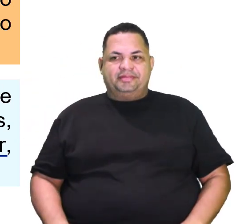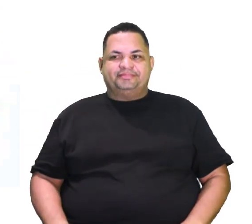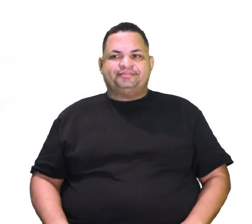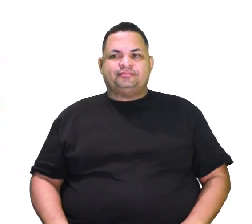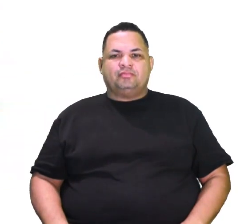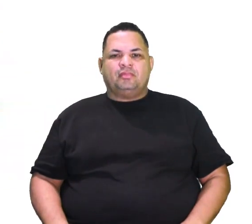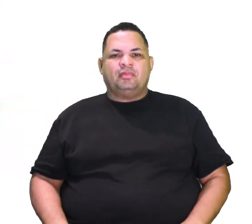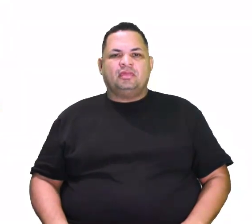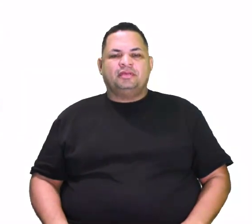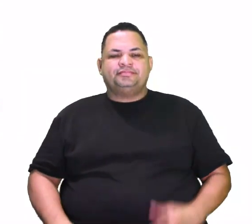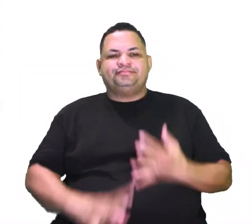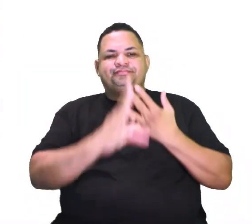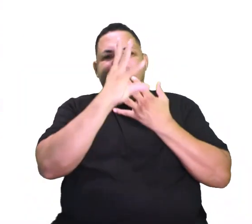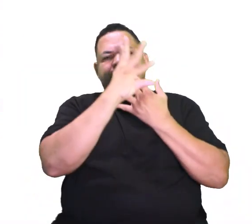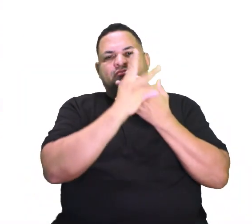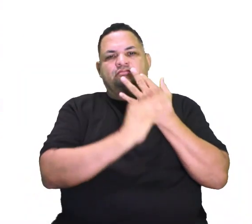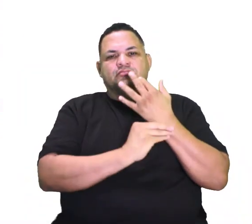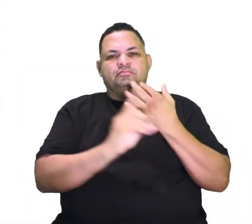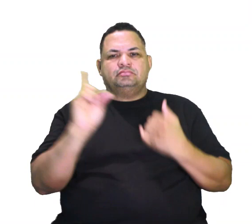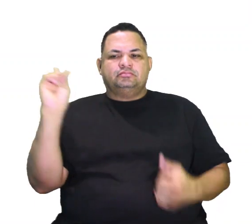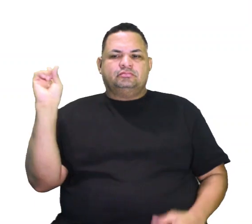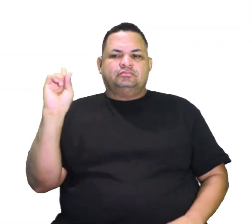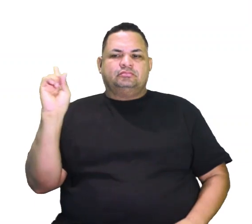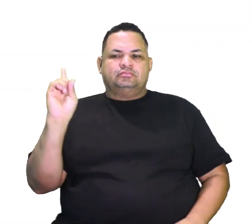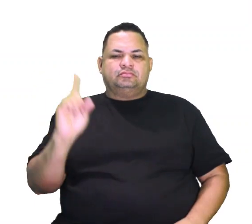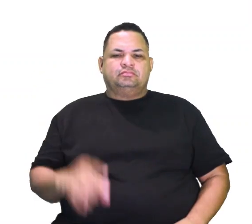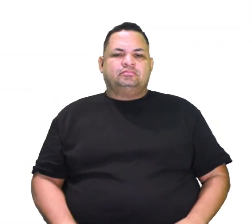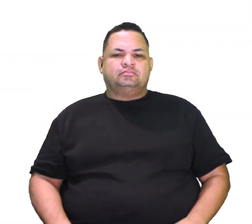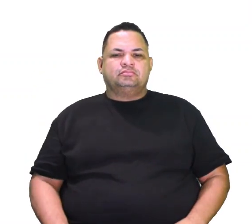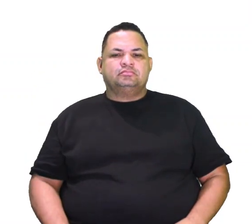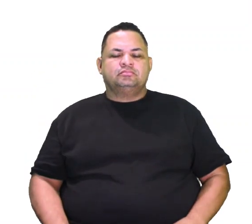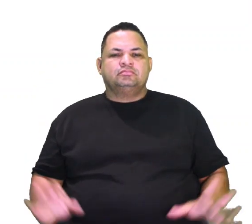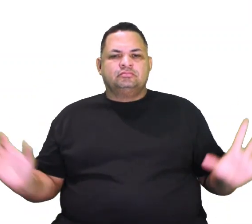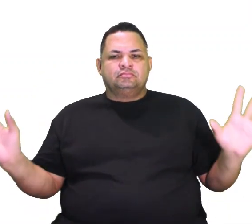estudante, essas são as nossas referências.